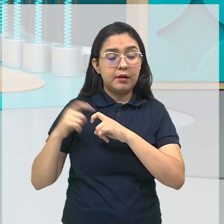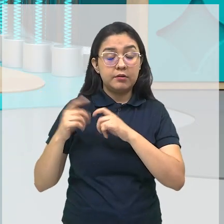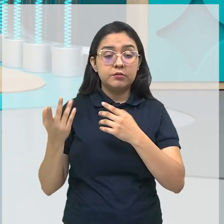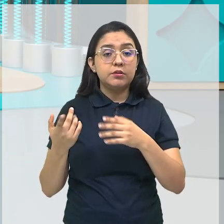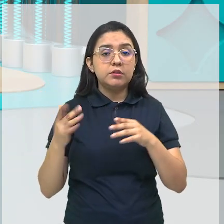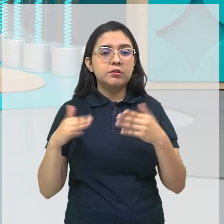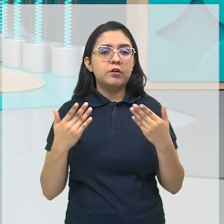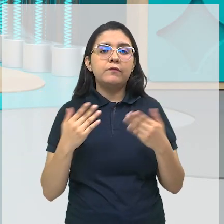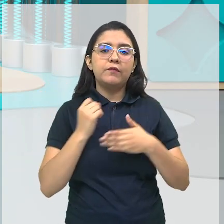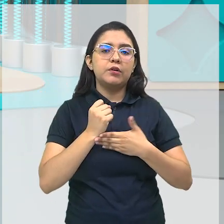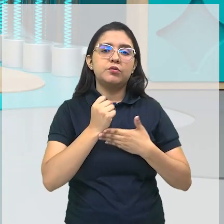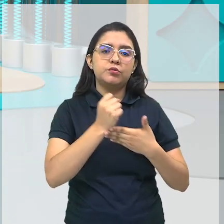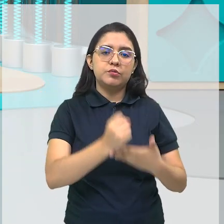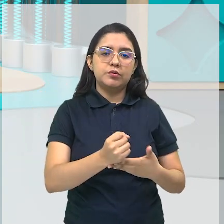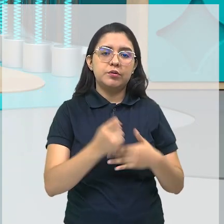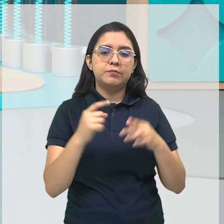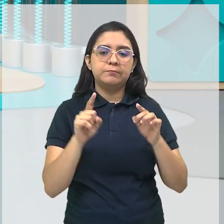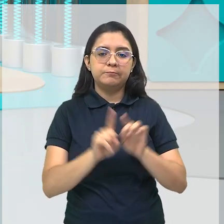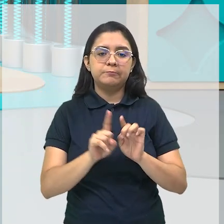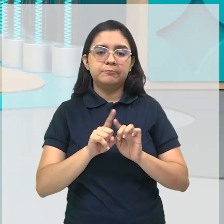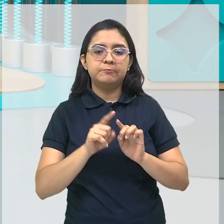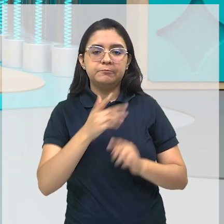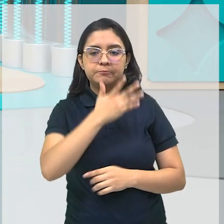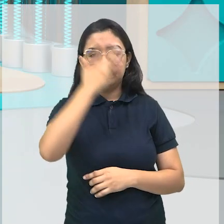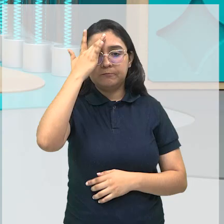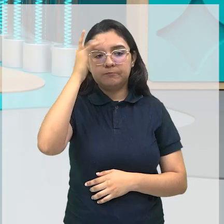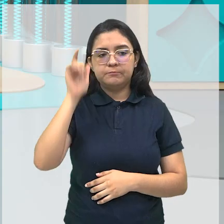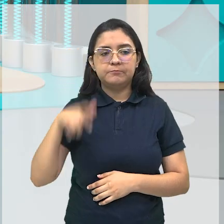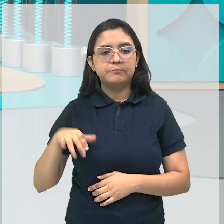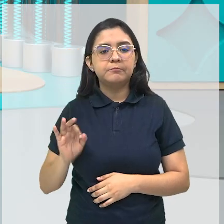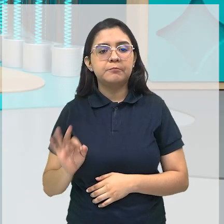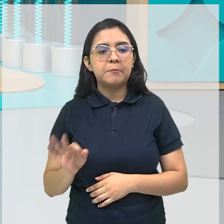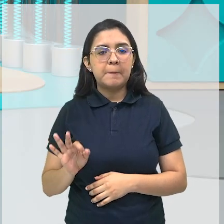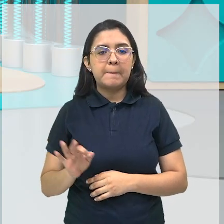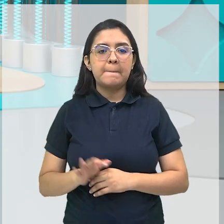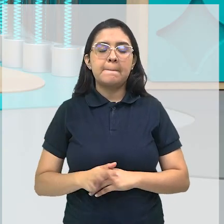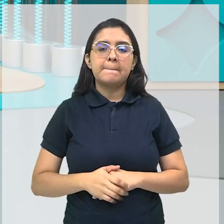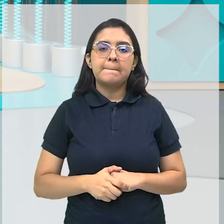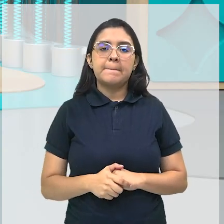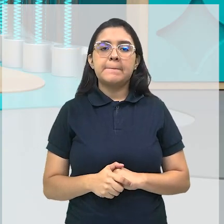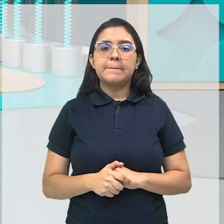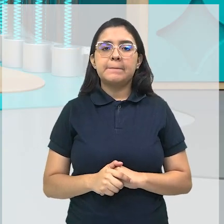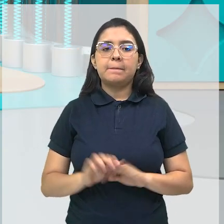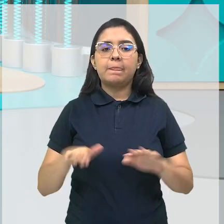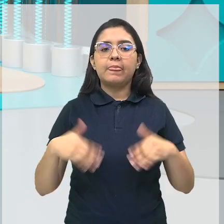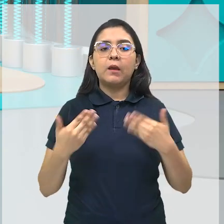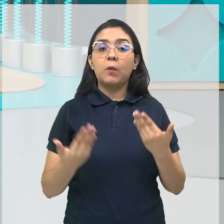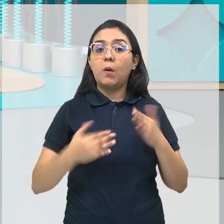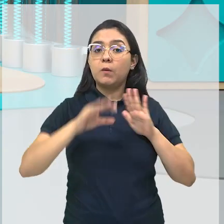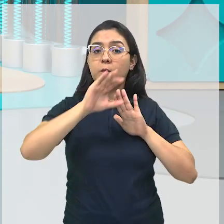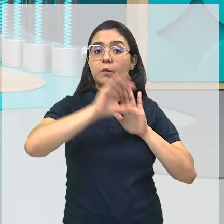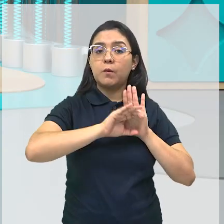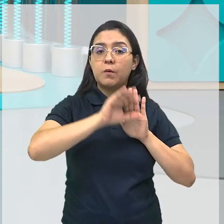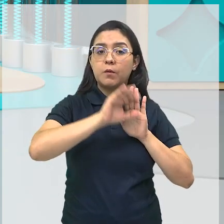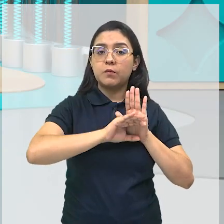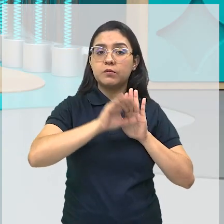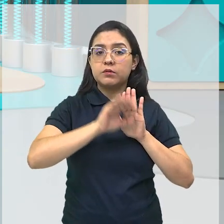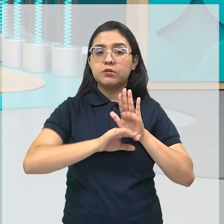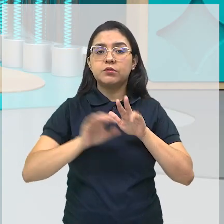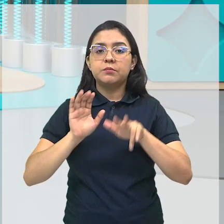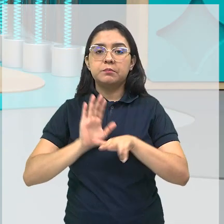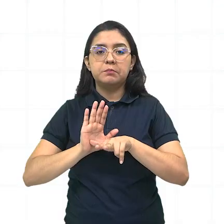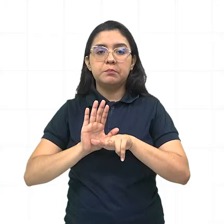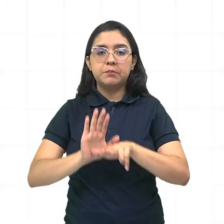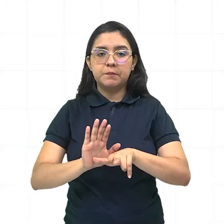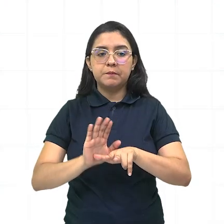vai ajudar pelo menos um pouco aquela pessoa, ok? Muito bem, qual é a definição de primeiros